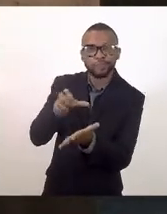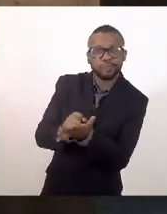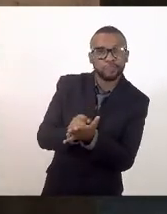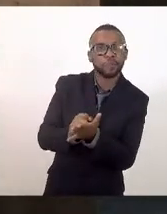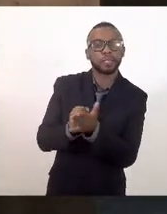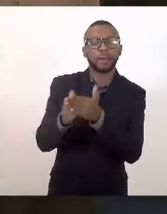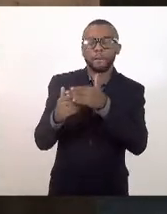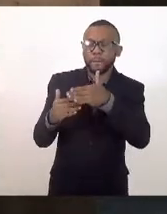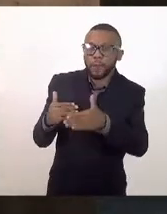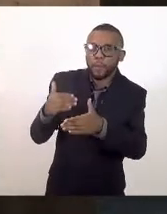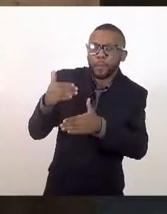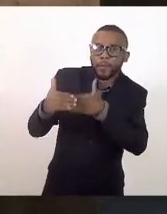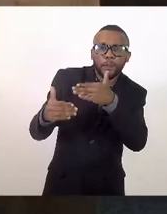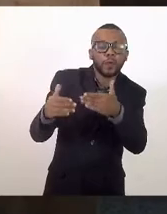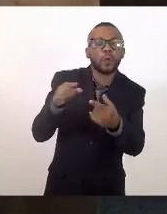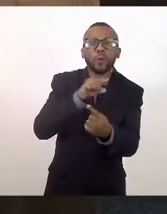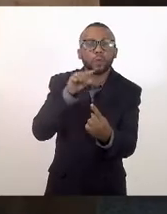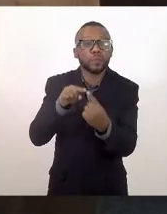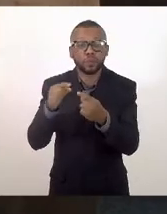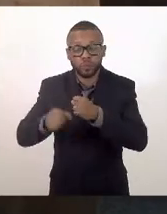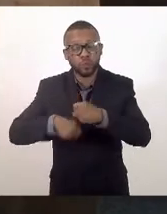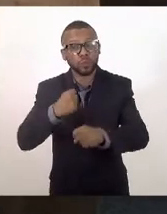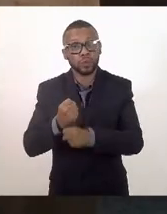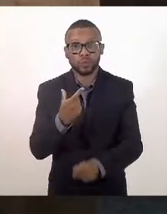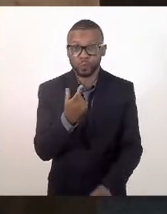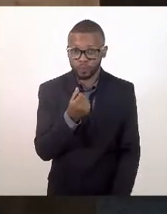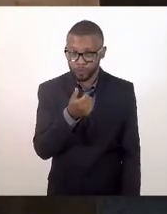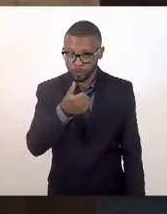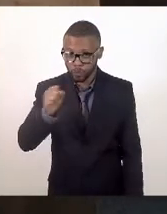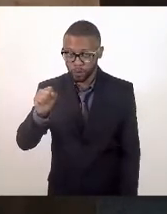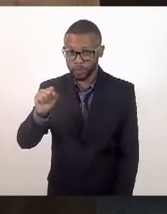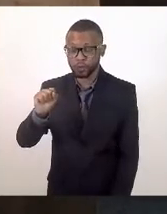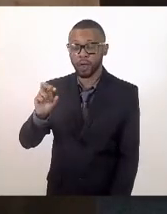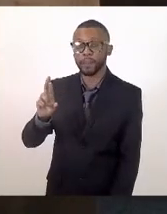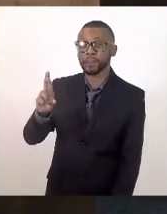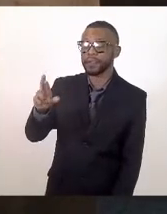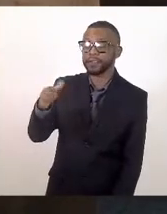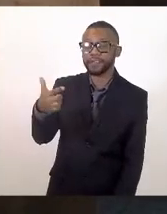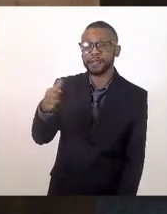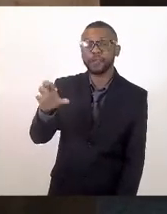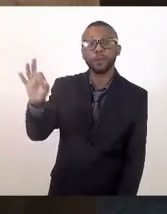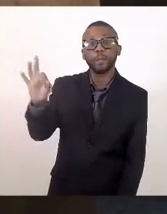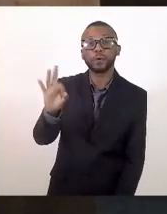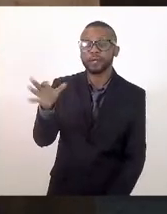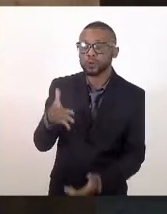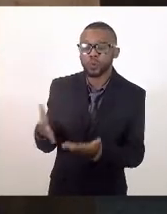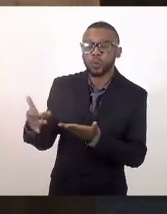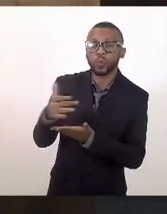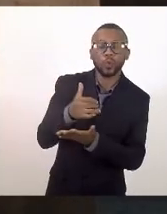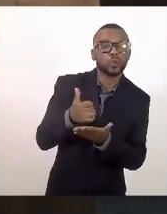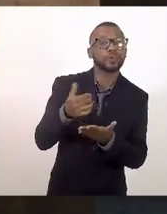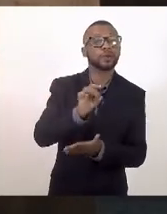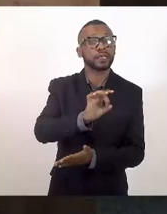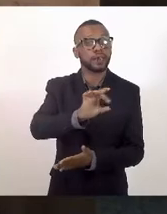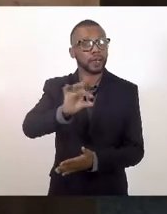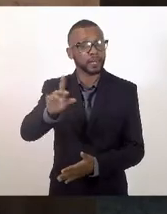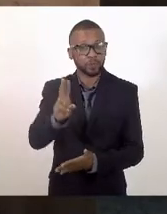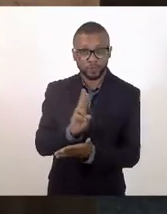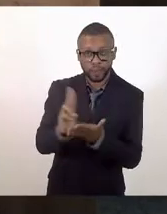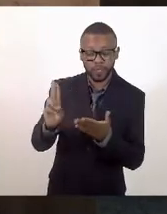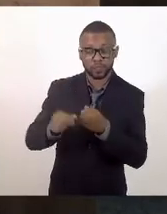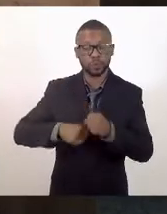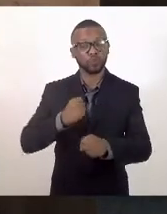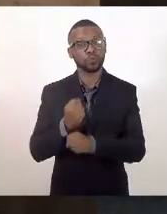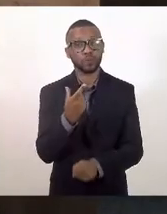de modo que em 2018 os duodécimos representassem 25% da dotação de cada universidade, em 2019